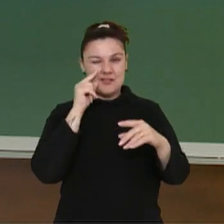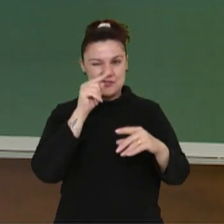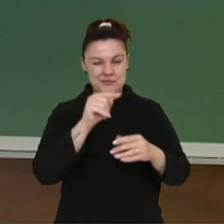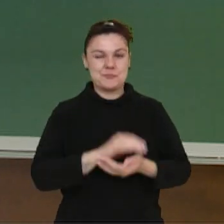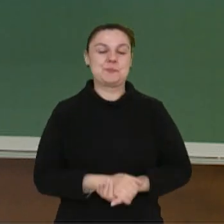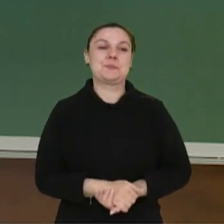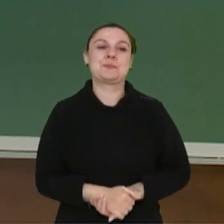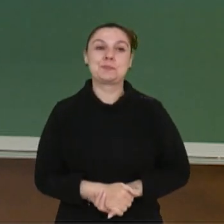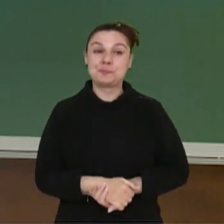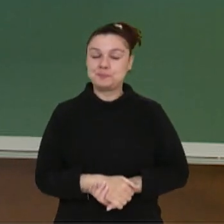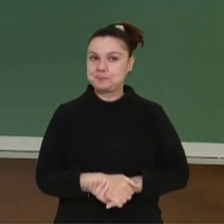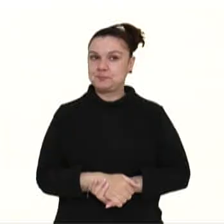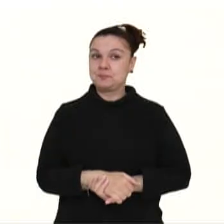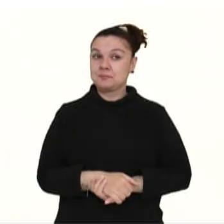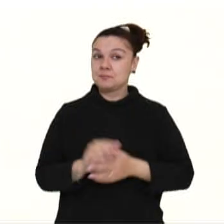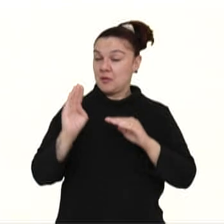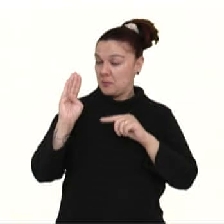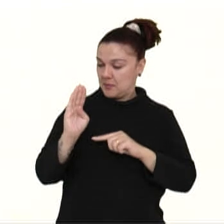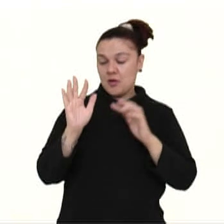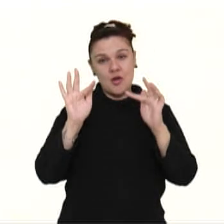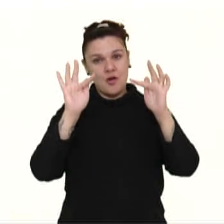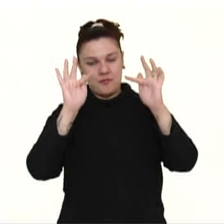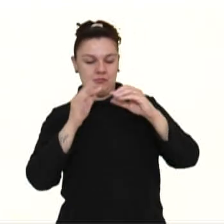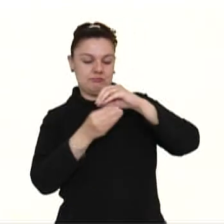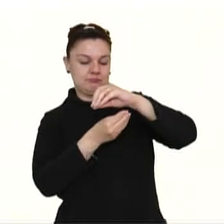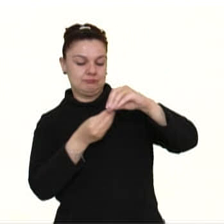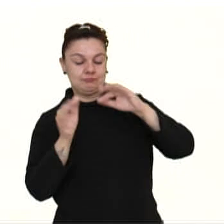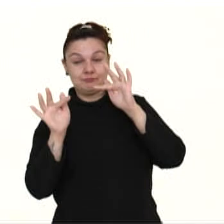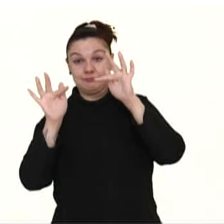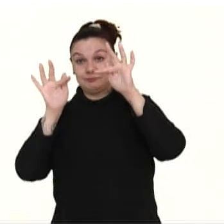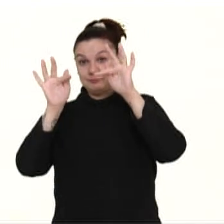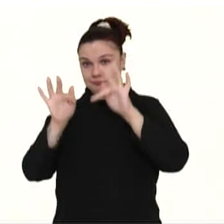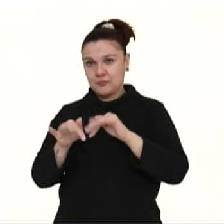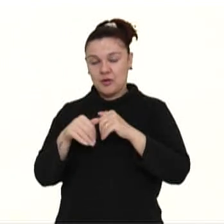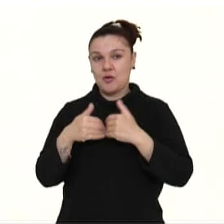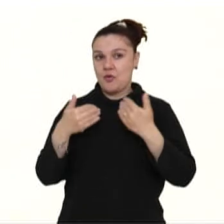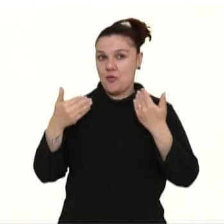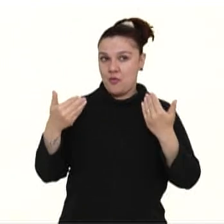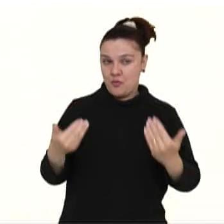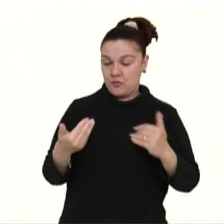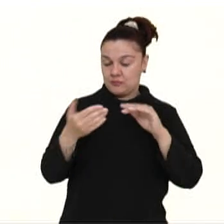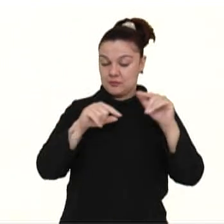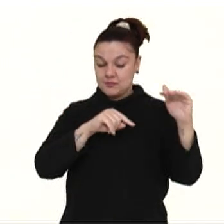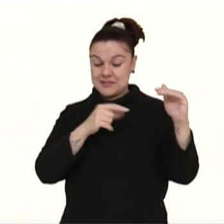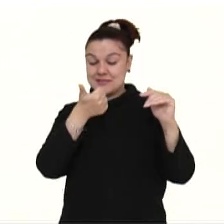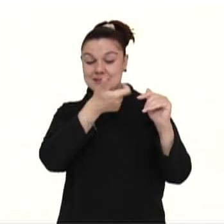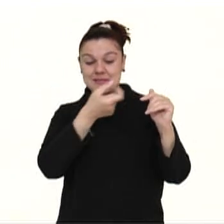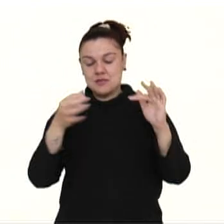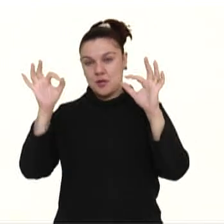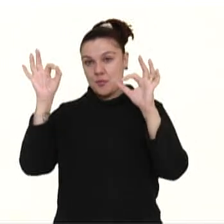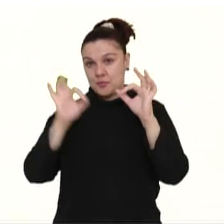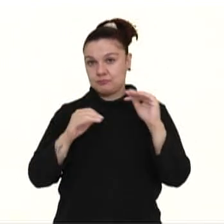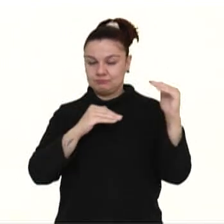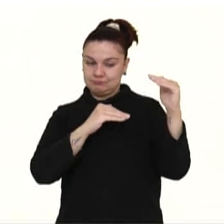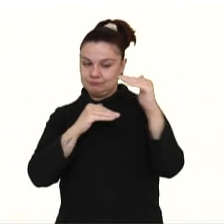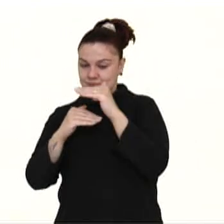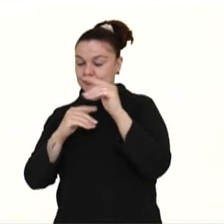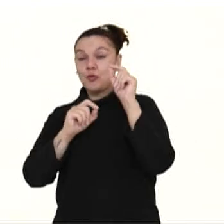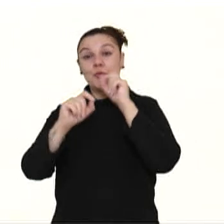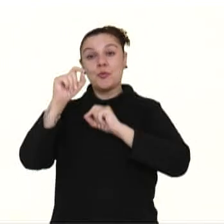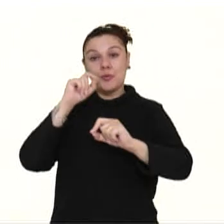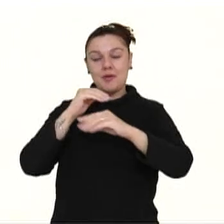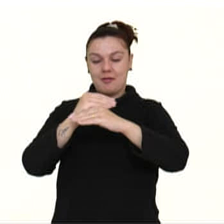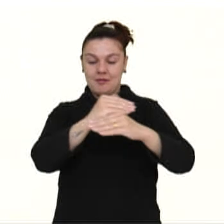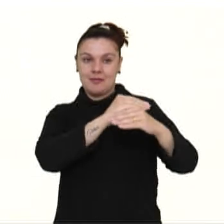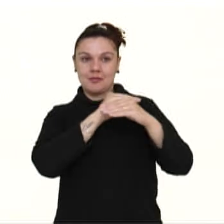acabou de ver. B. Ao final de uma reação química, na qual o rendimento foi de 100%, pode-se dizer que se